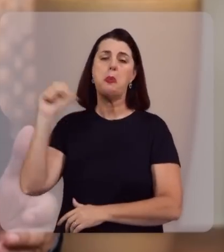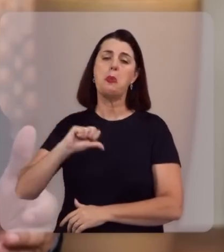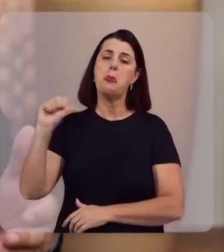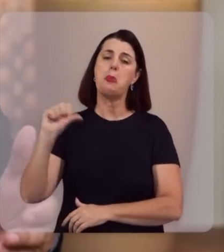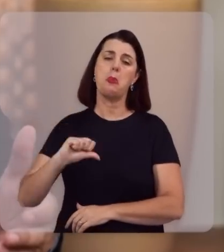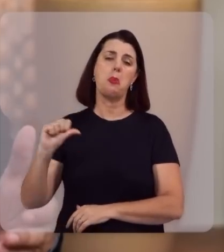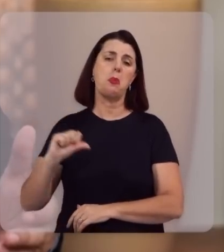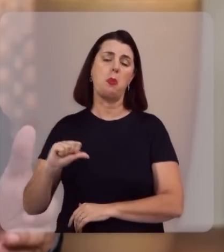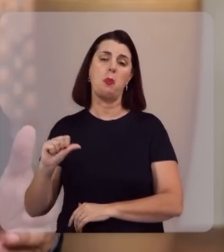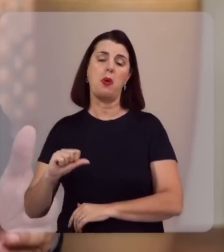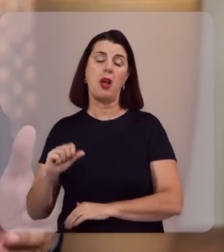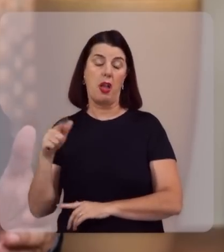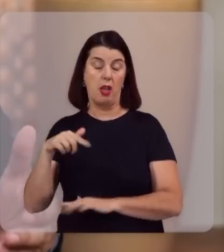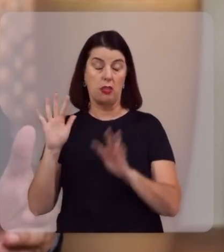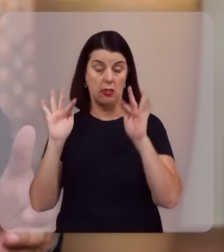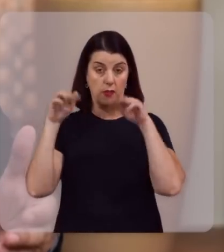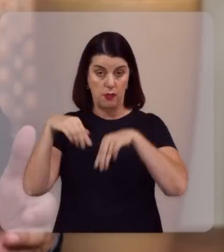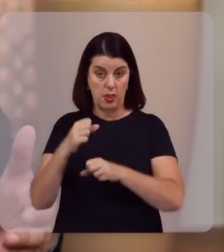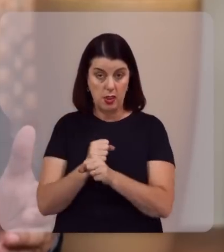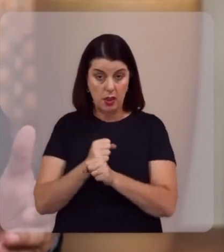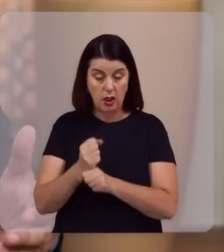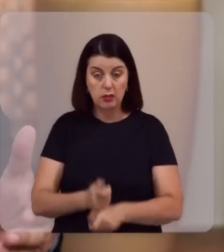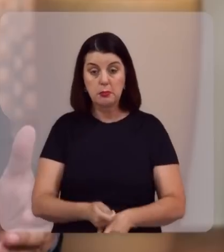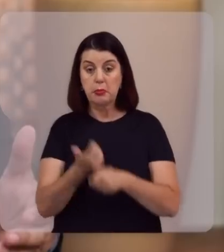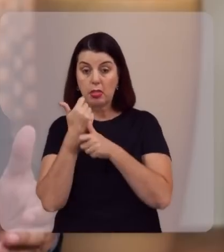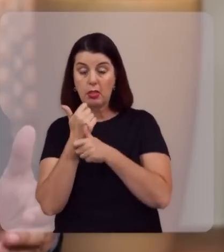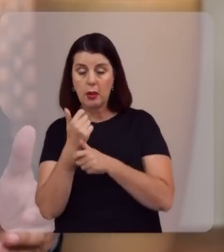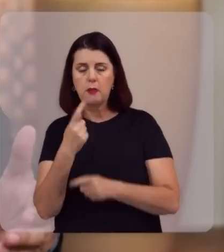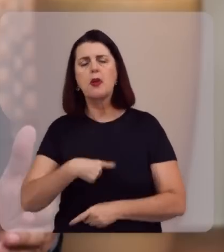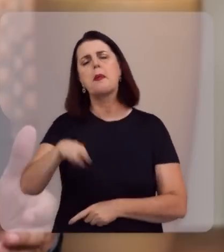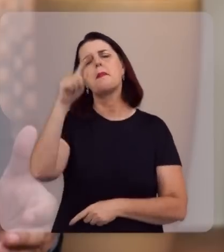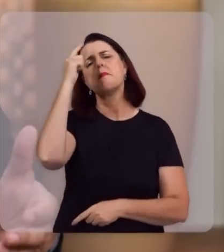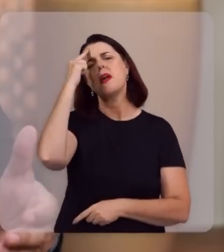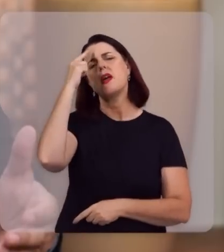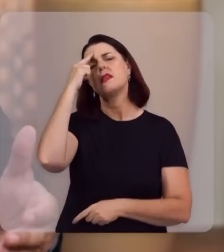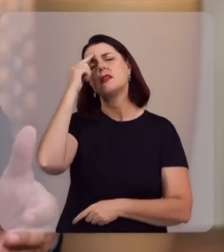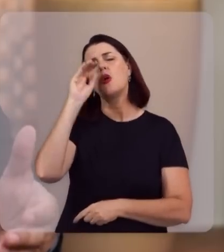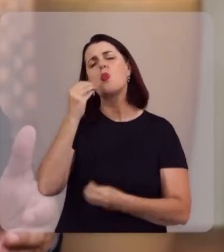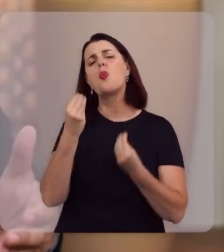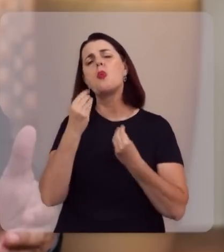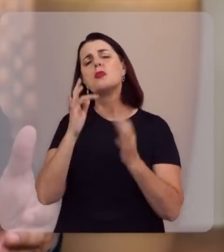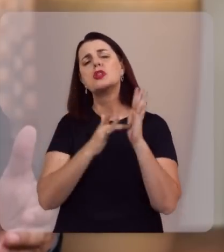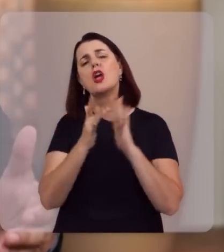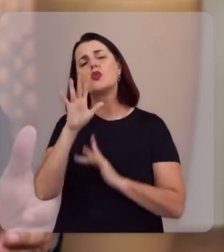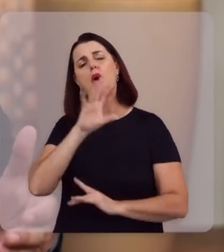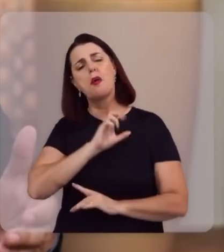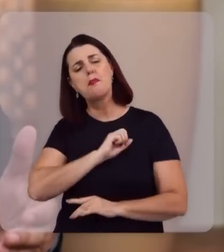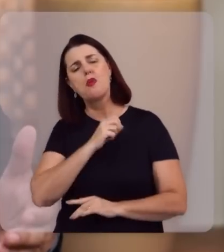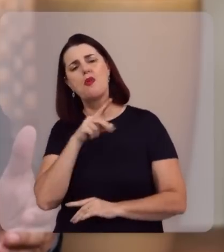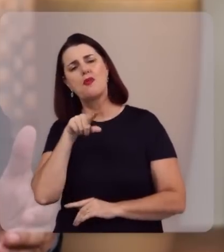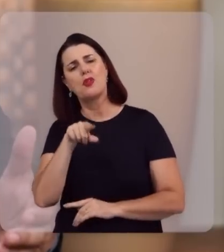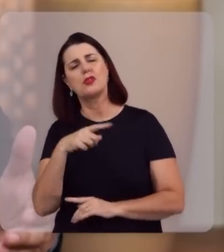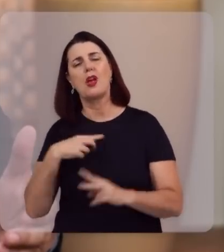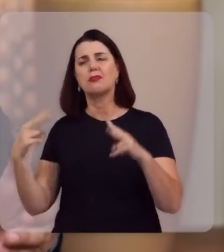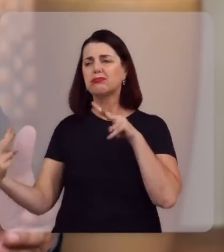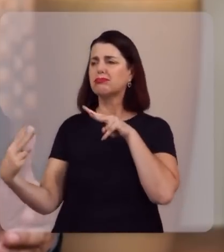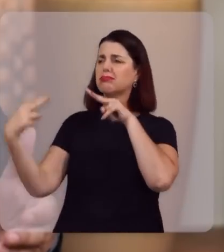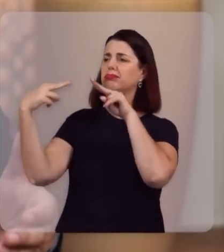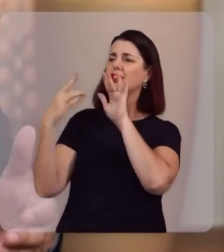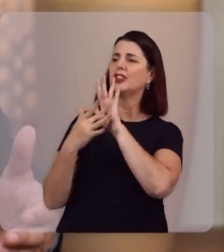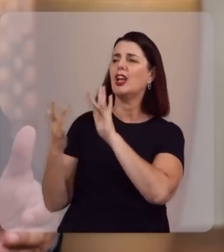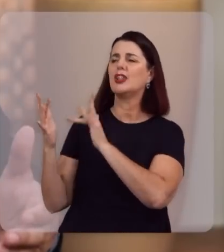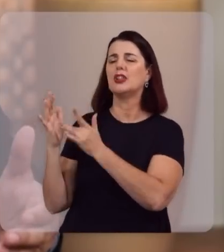ser complicado. Que nesse fim de ano você pense no quanto o Filho de Deus te amou. Ponha os seus olhos em